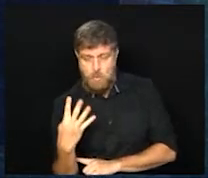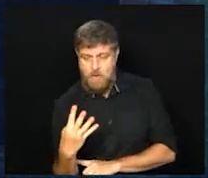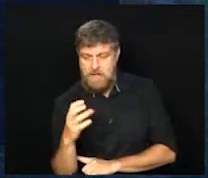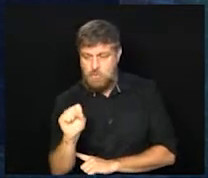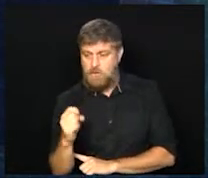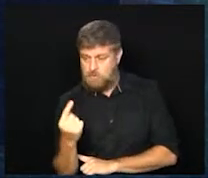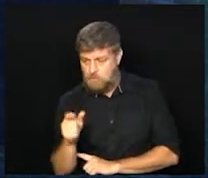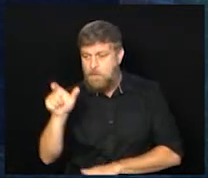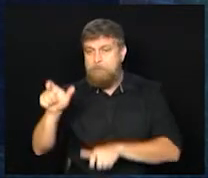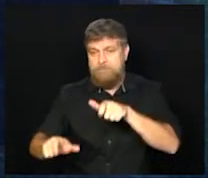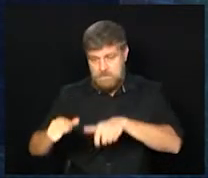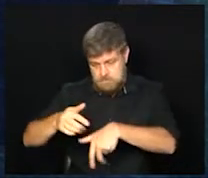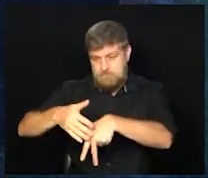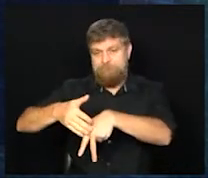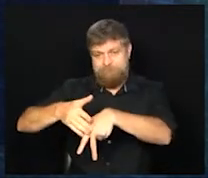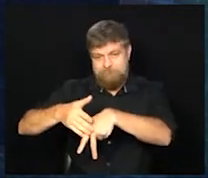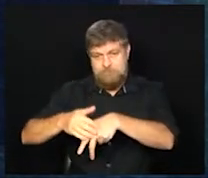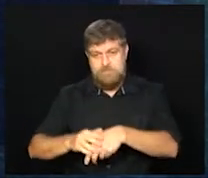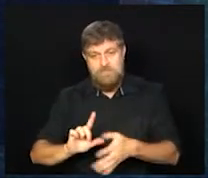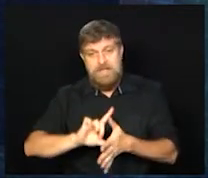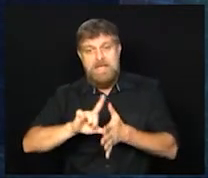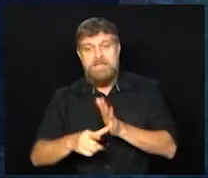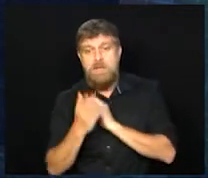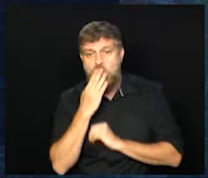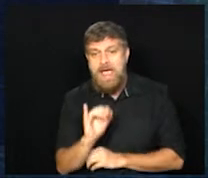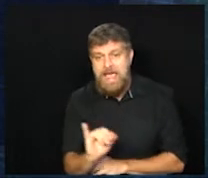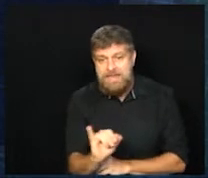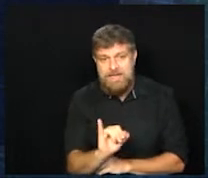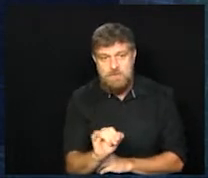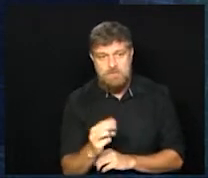132.481 casos da doença. Indaiatuba,